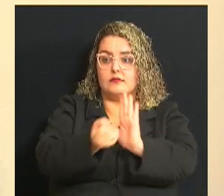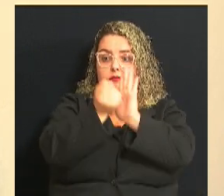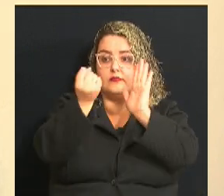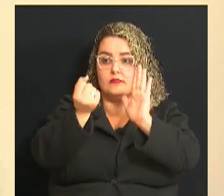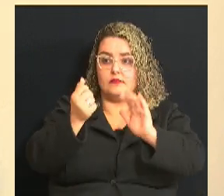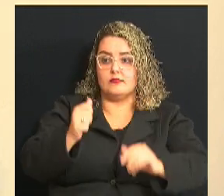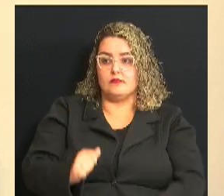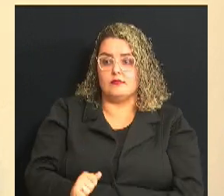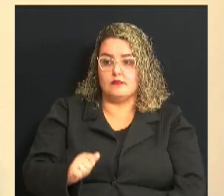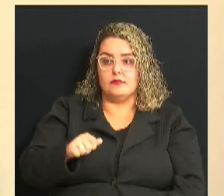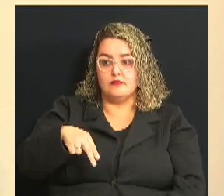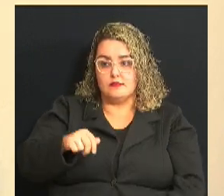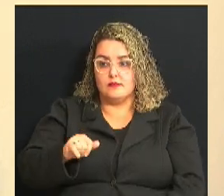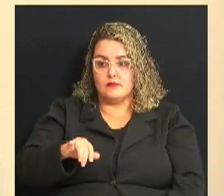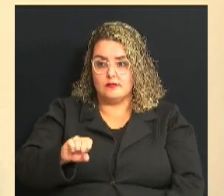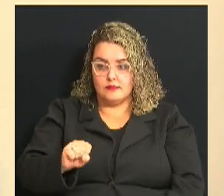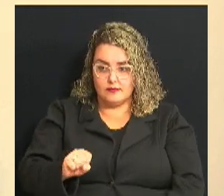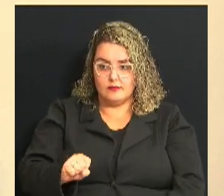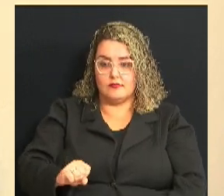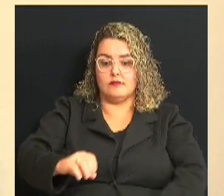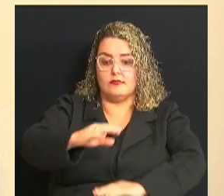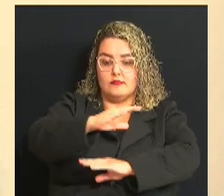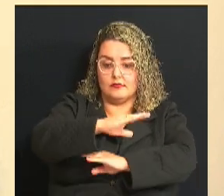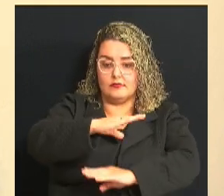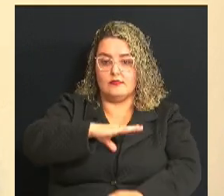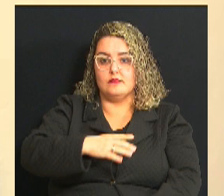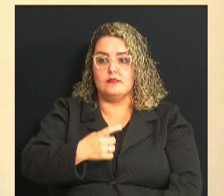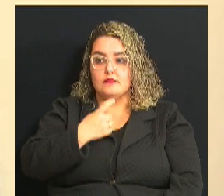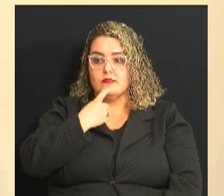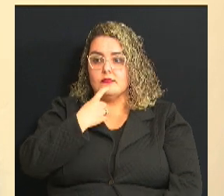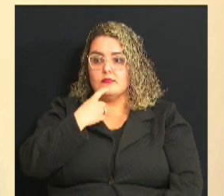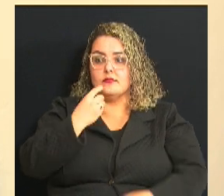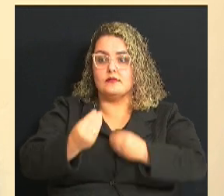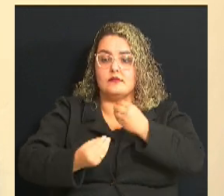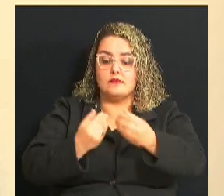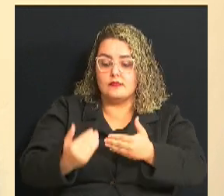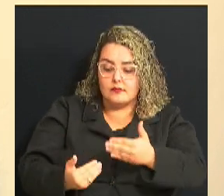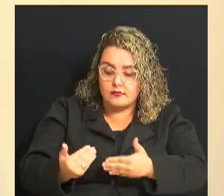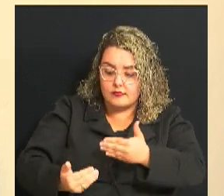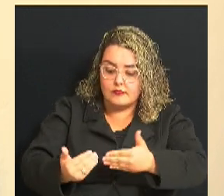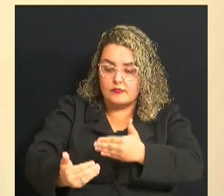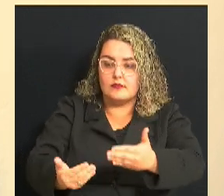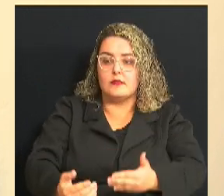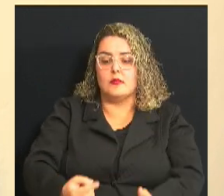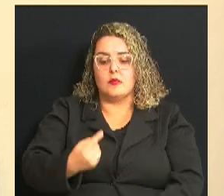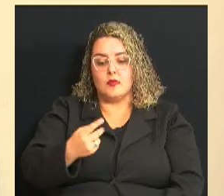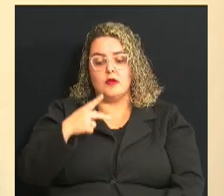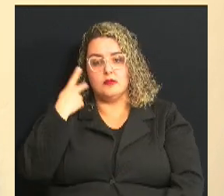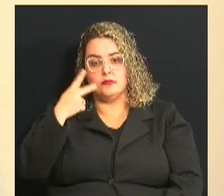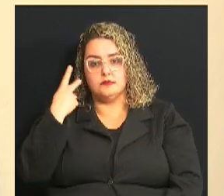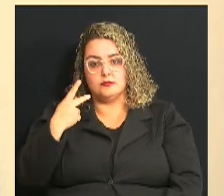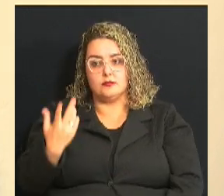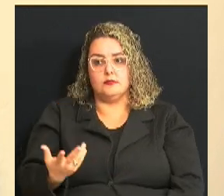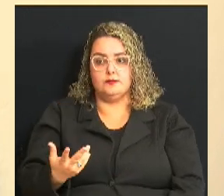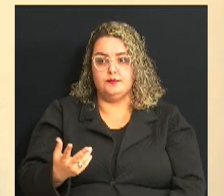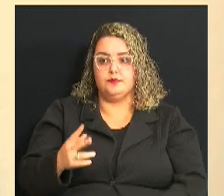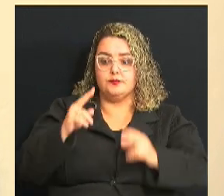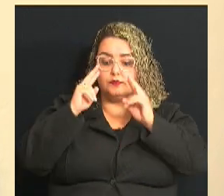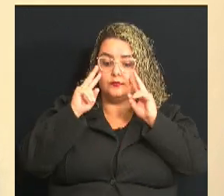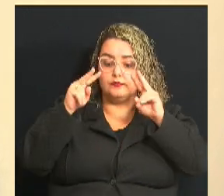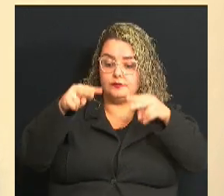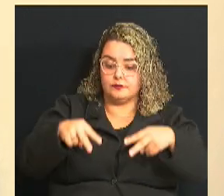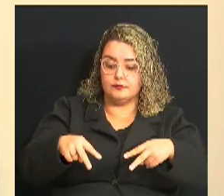anais da Câmara Municipal de Campinas. Como é que é o rito? Um vereador que identifica uma